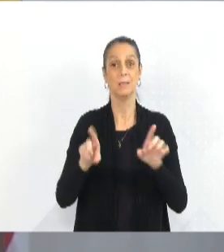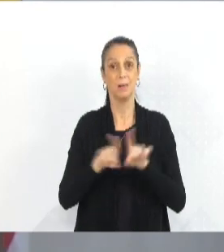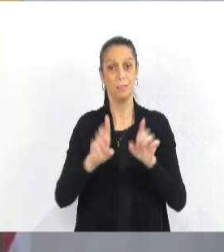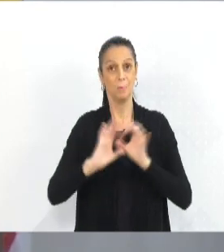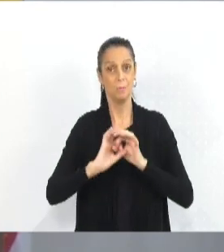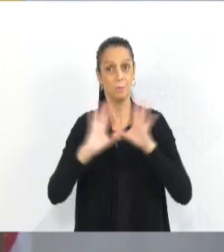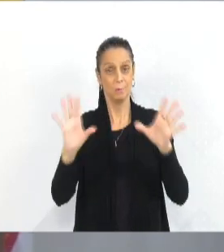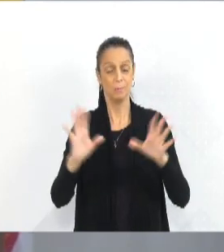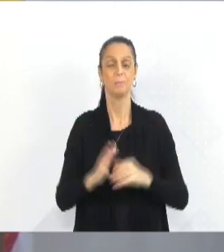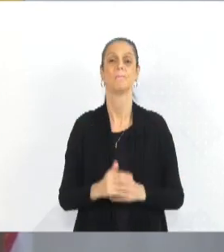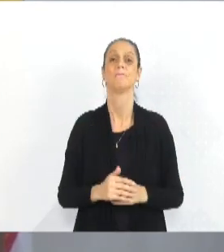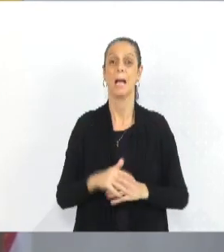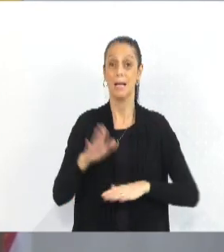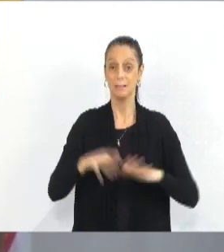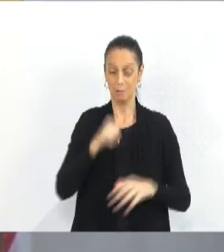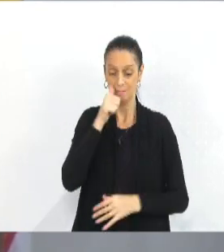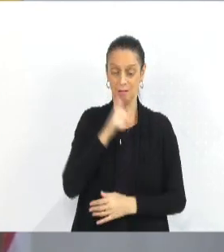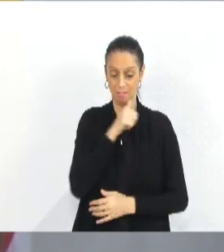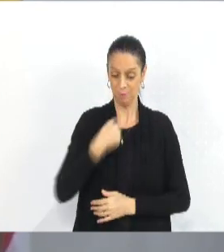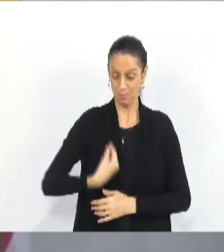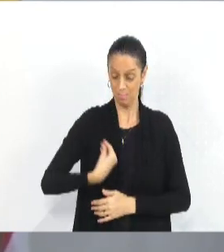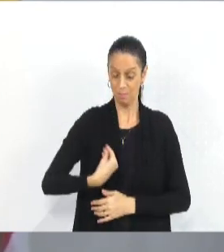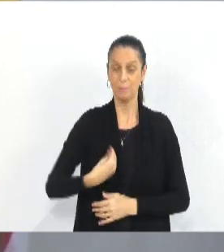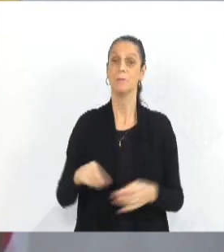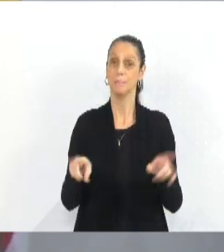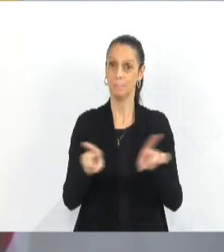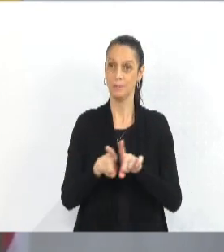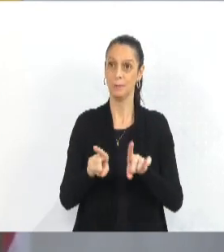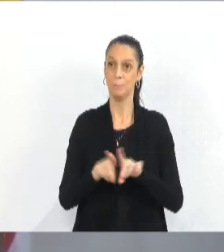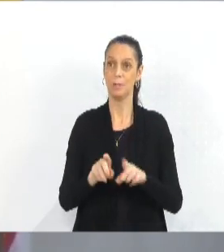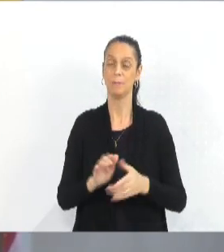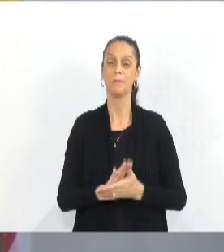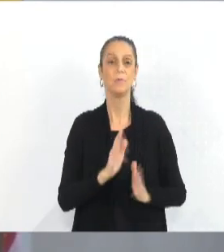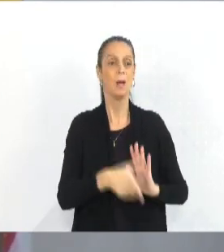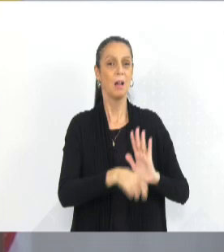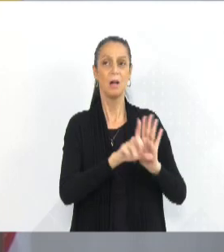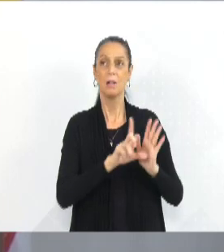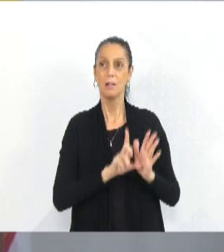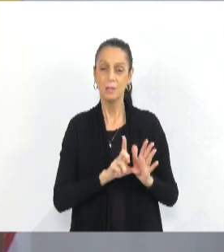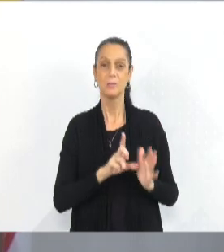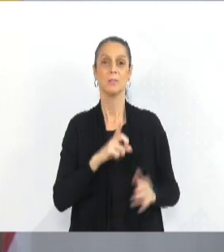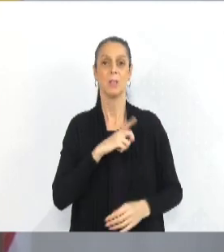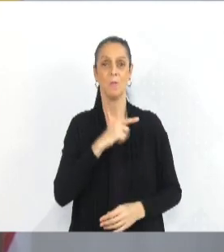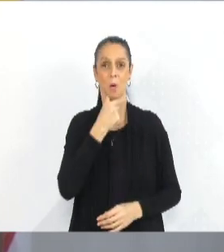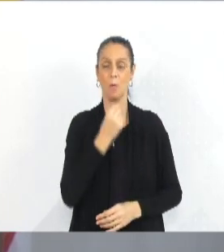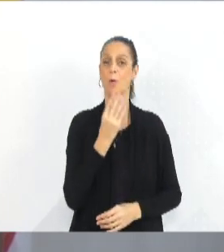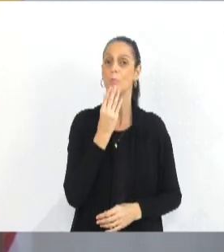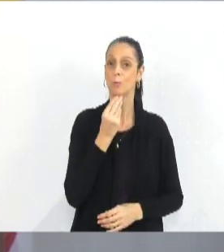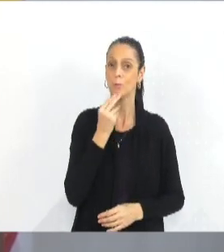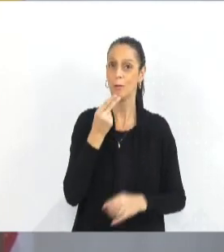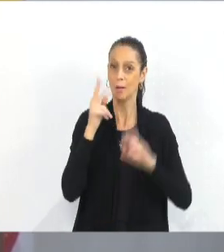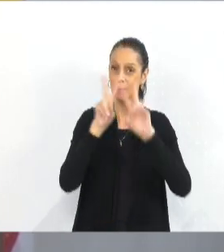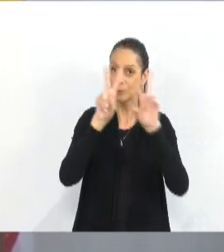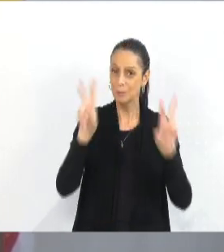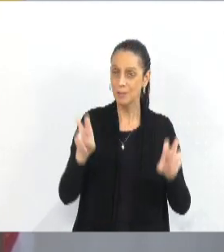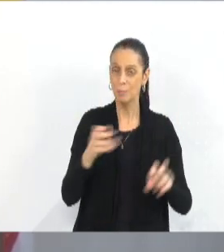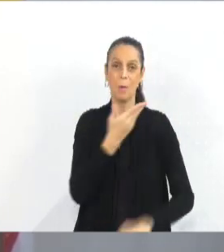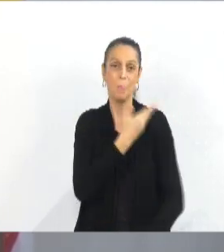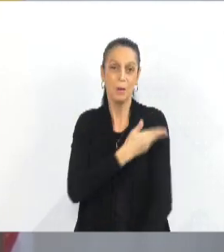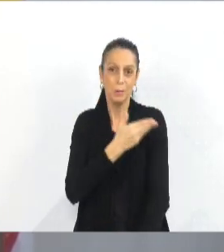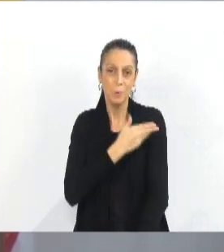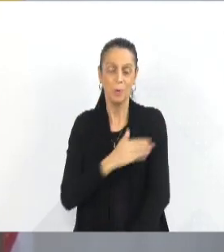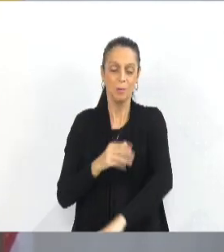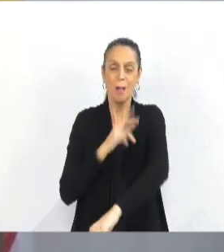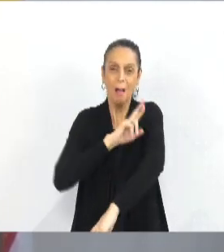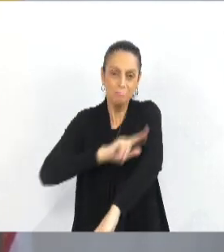vezes com o sacrifício da própria vida. Eu ouvi antes o anúncio aqui do vereador Bruno Cunha falando sobre o racismo